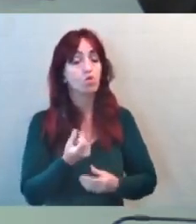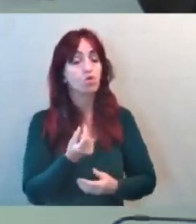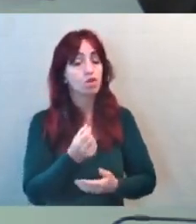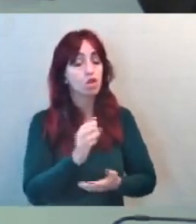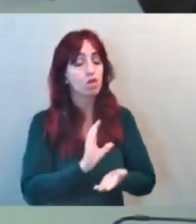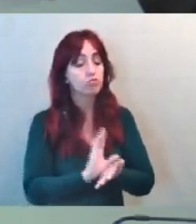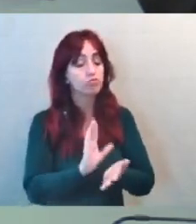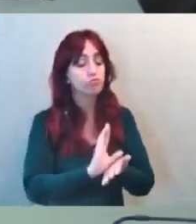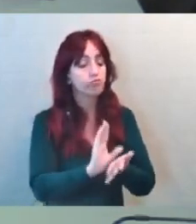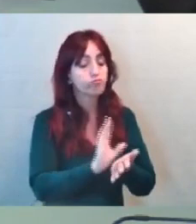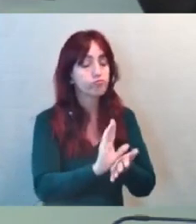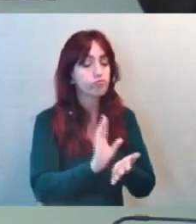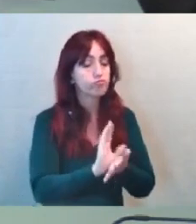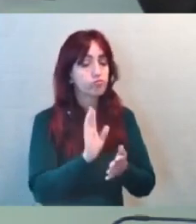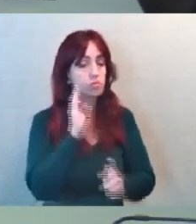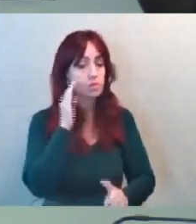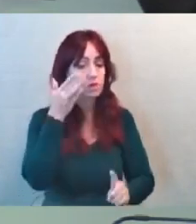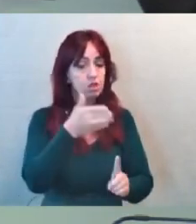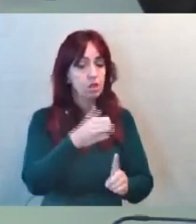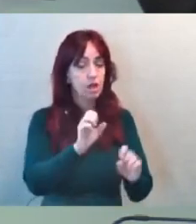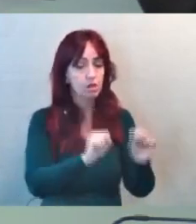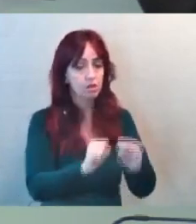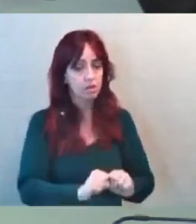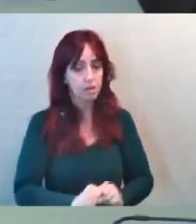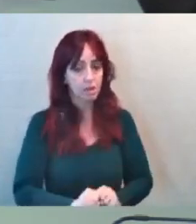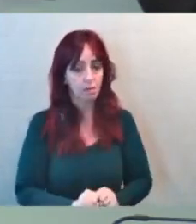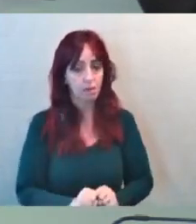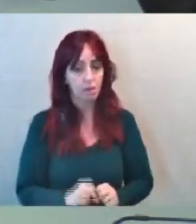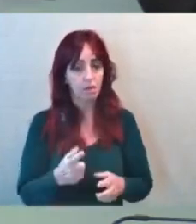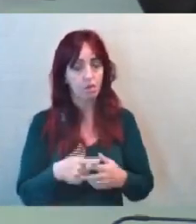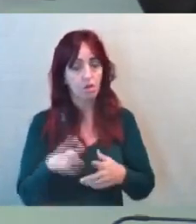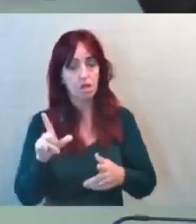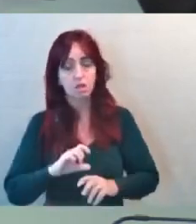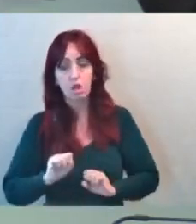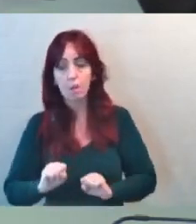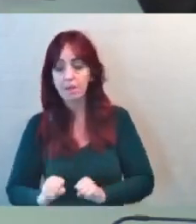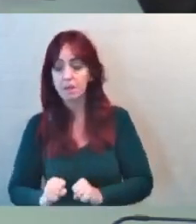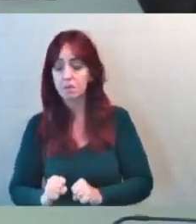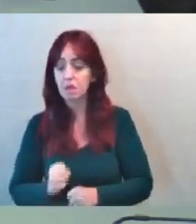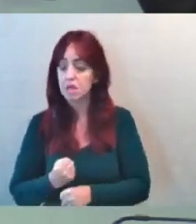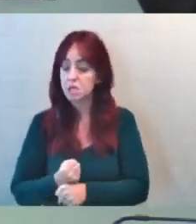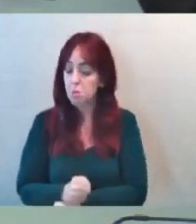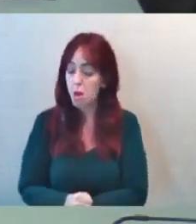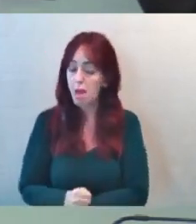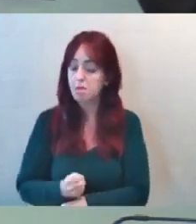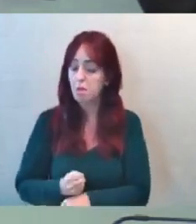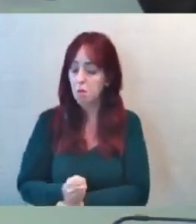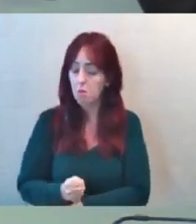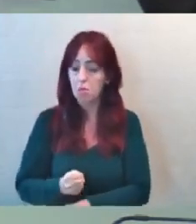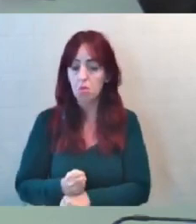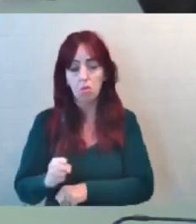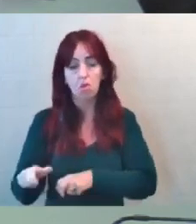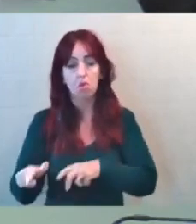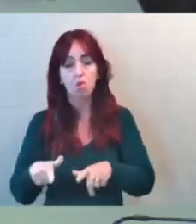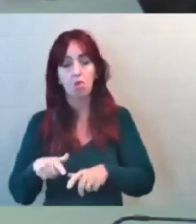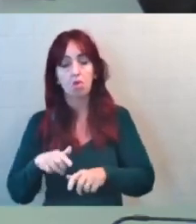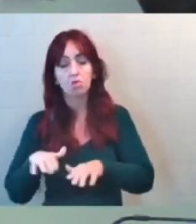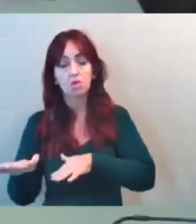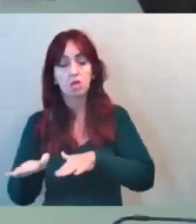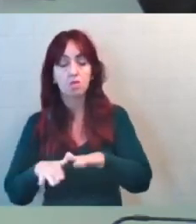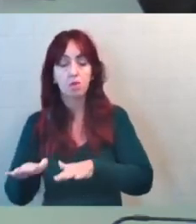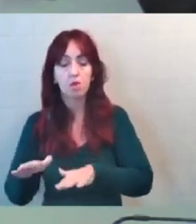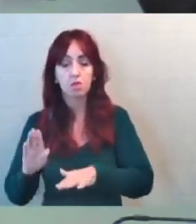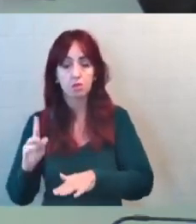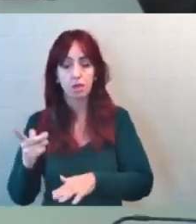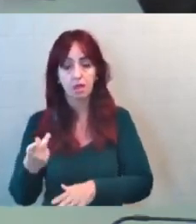injetado diretamente no sistema. Quando era só uma exploração do transporte coletivo da cidade, era outra